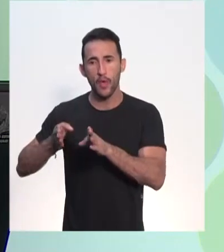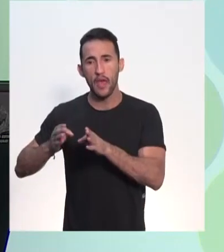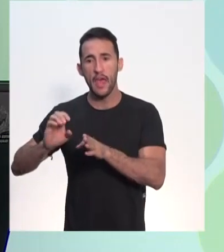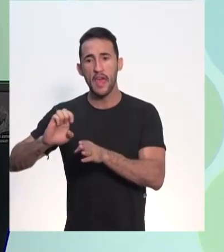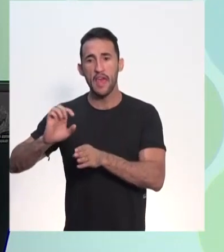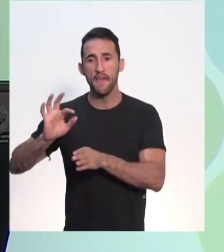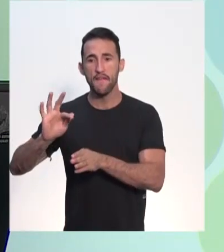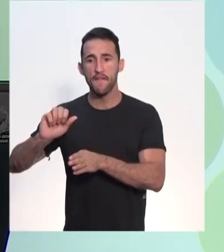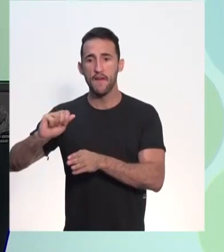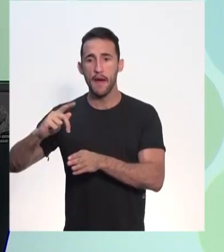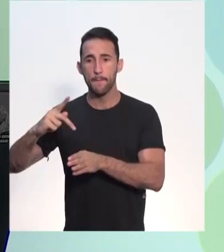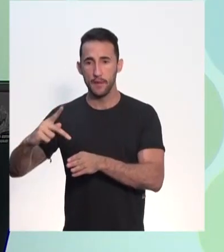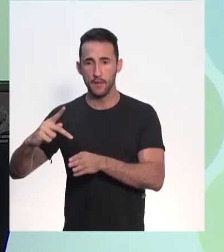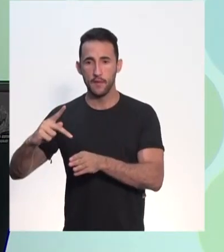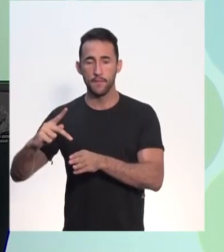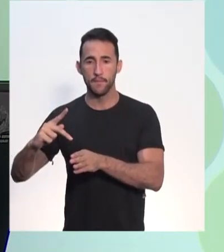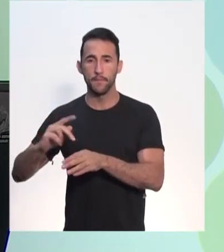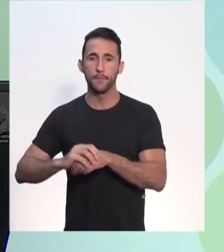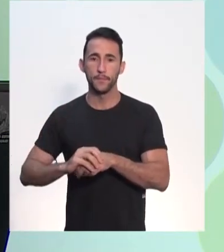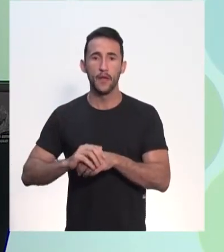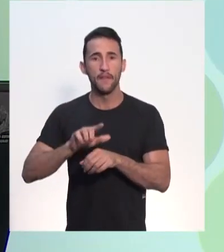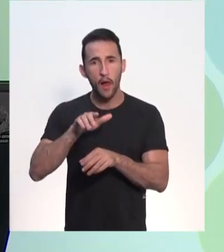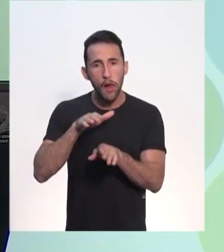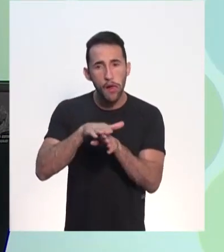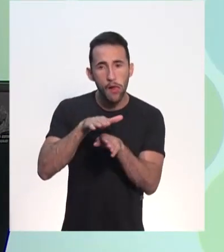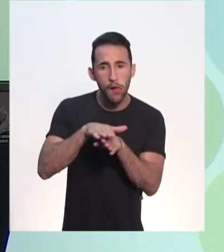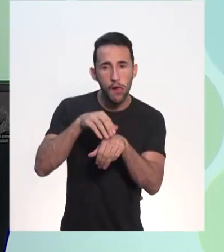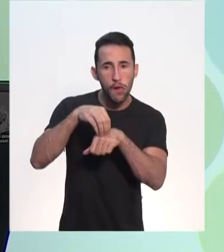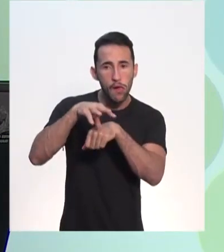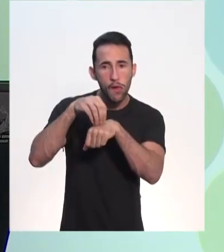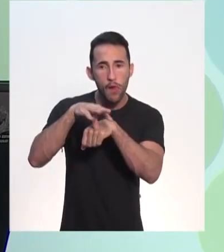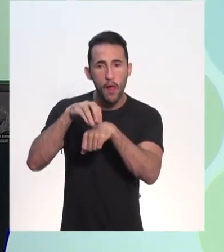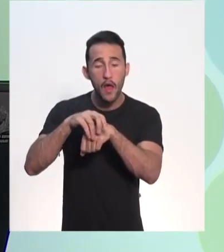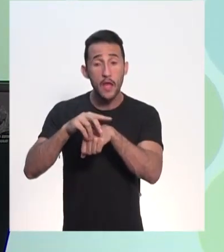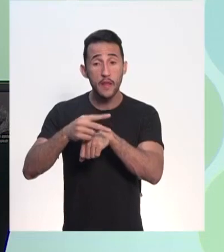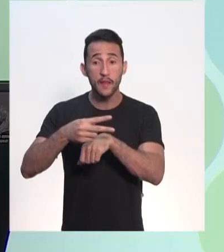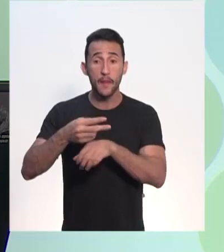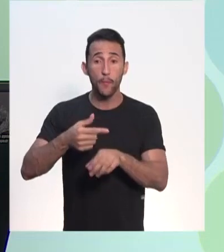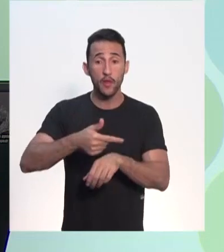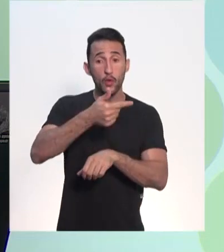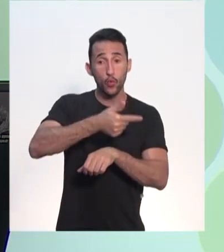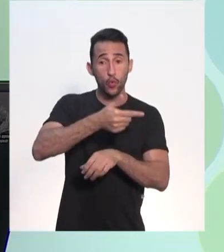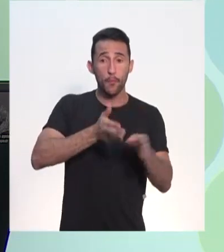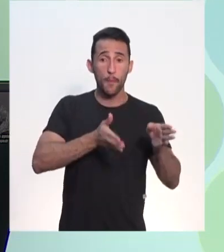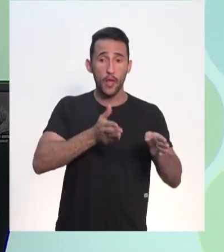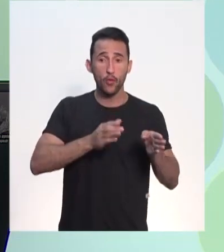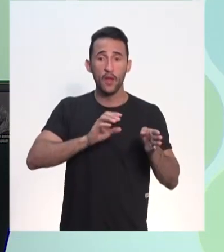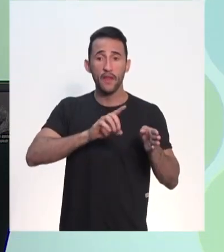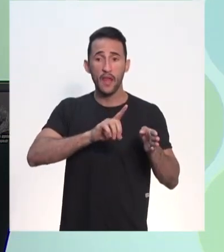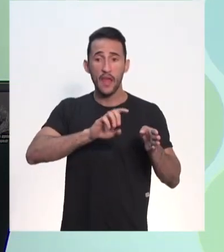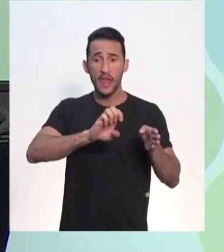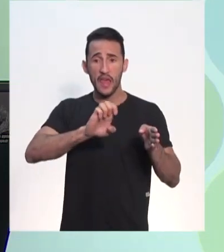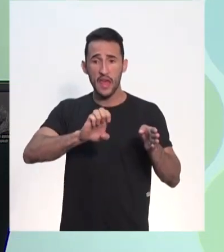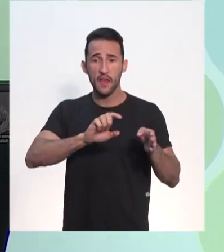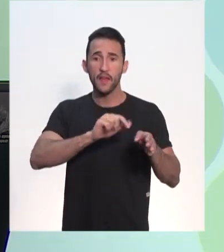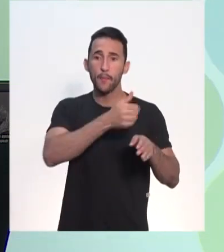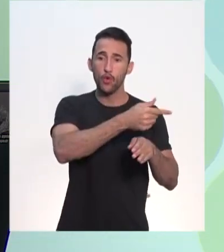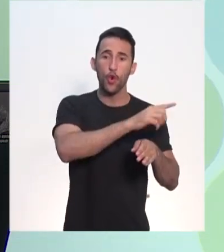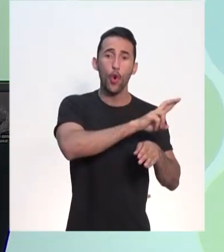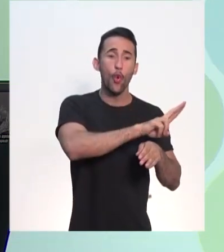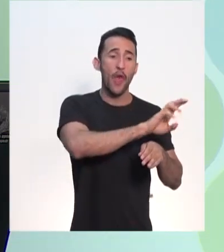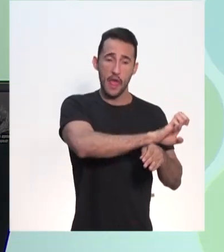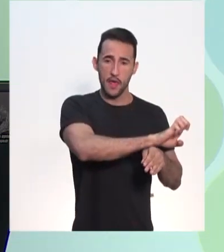quinta-feira, na parte da tarde, para os anos iniciais. Tá? Esse momento da TPC ele foi organizado